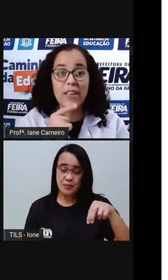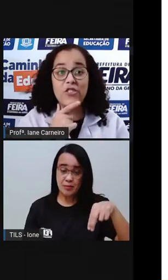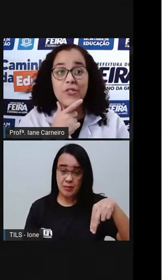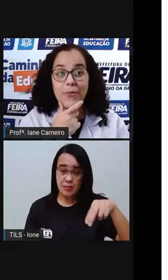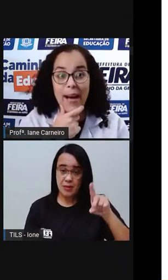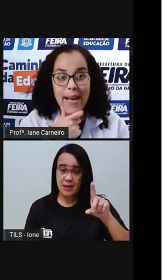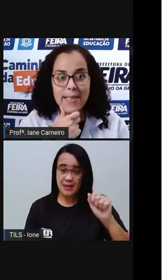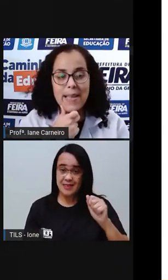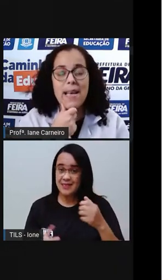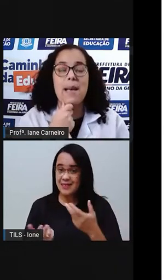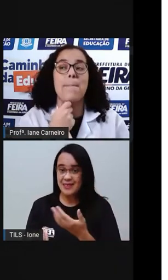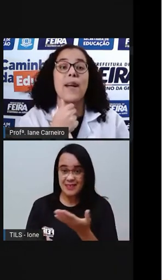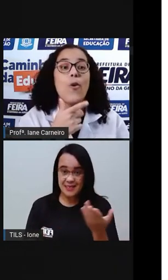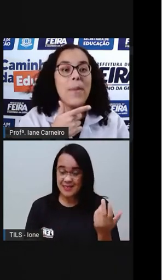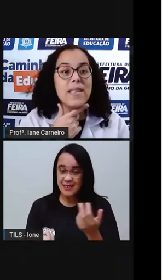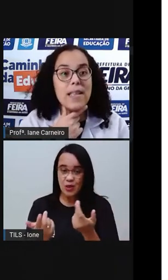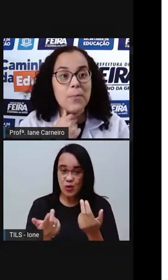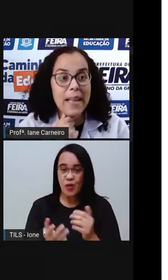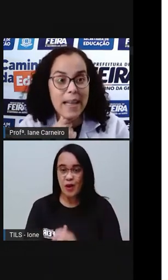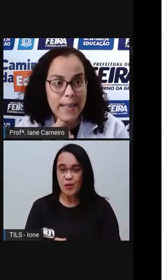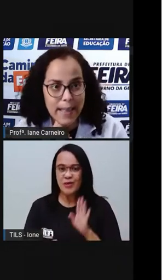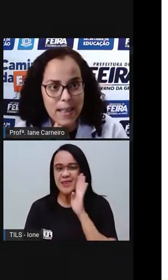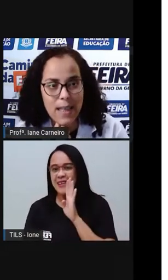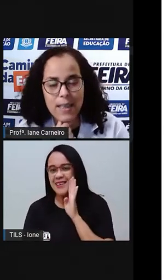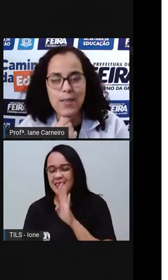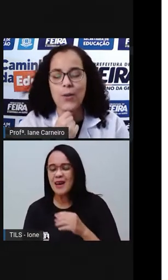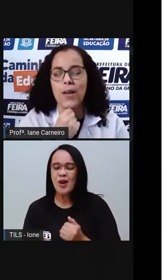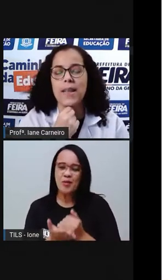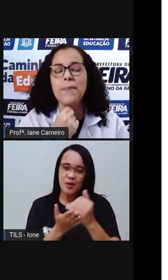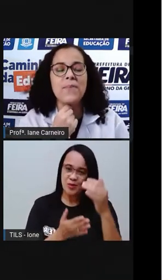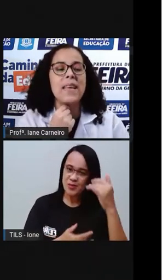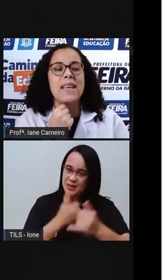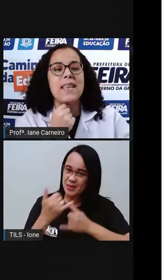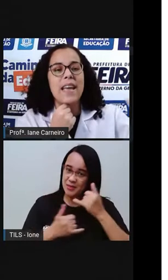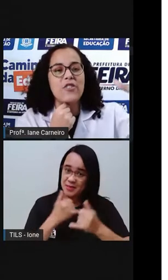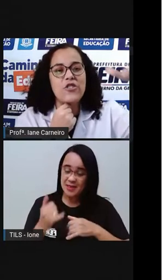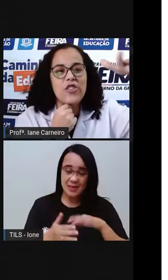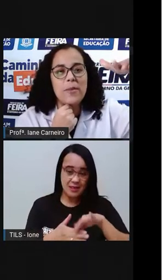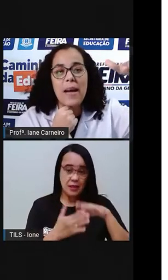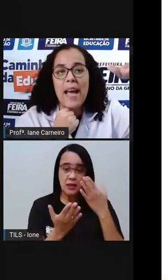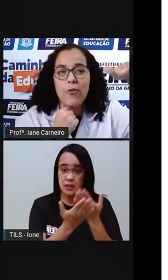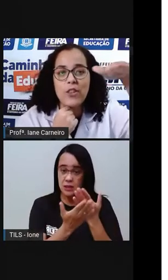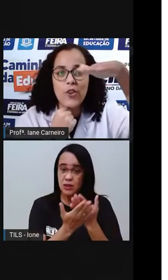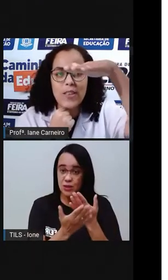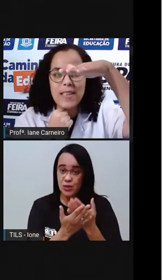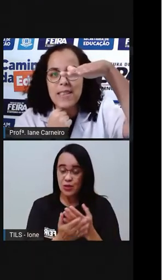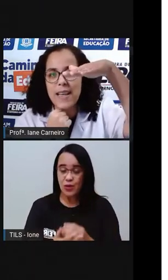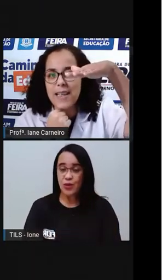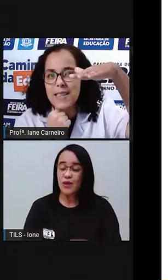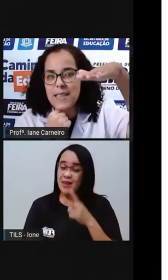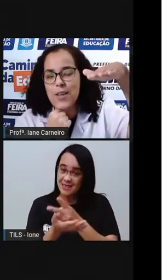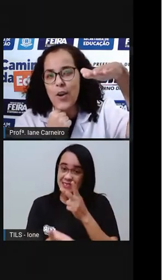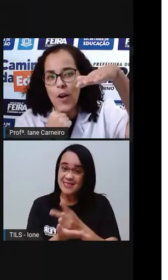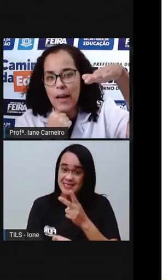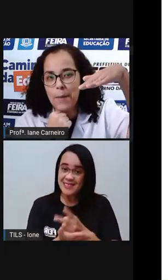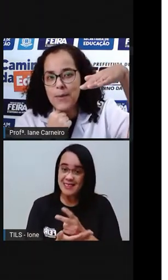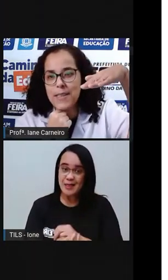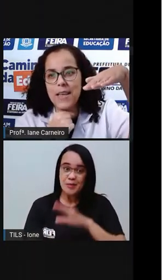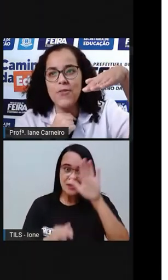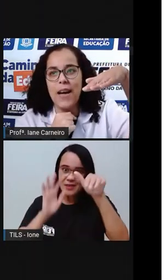que é bem legal que a gente faz para começar as brincadeiras lá na escola né E aí a gente chama reúne todas as crianças